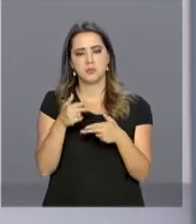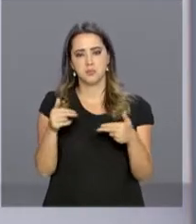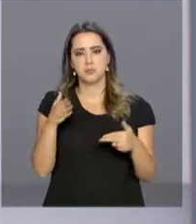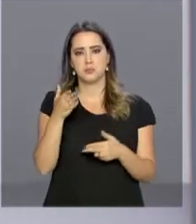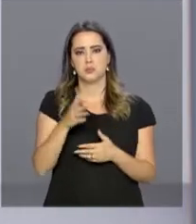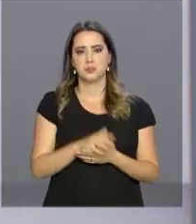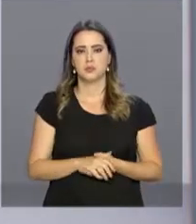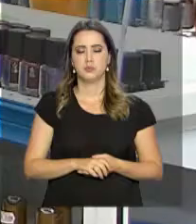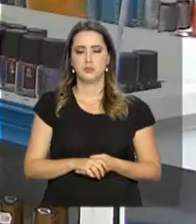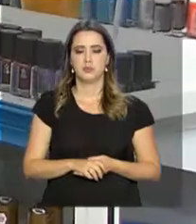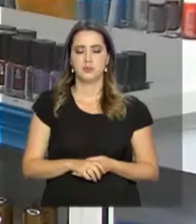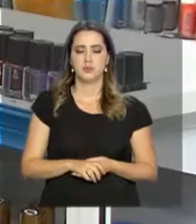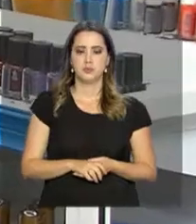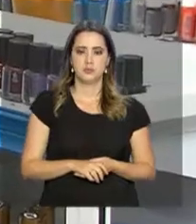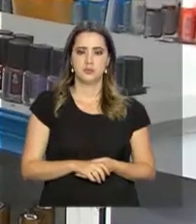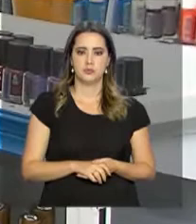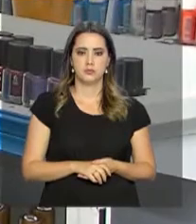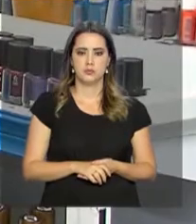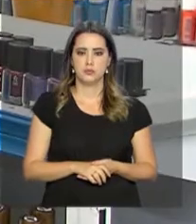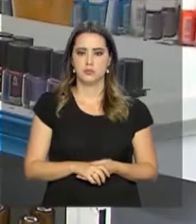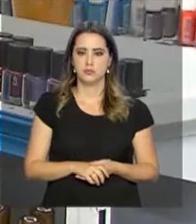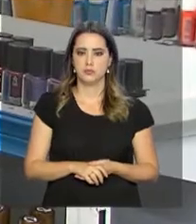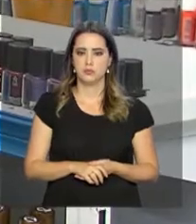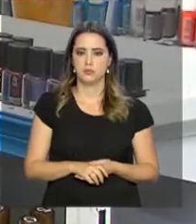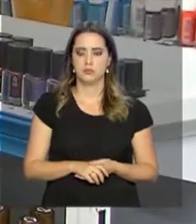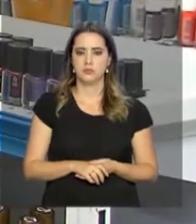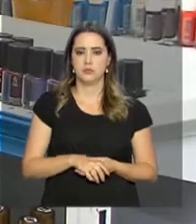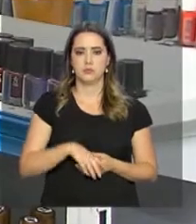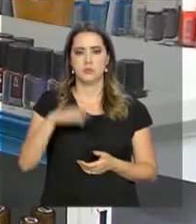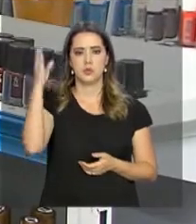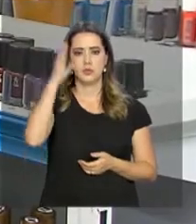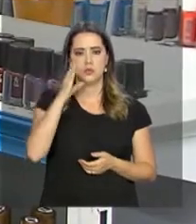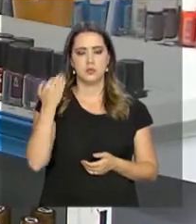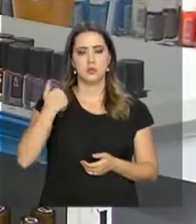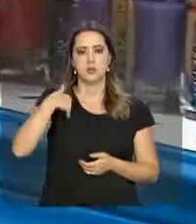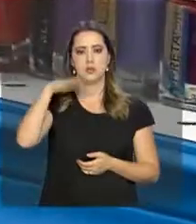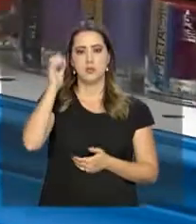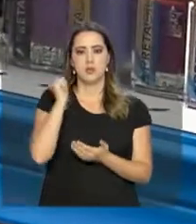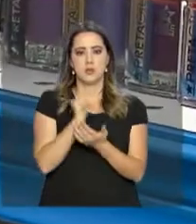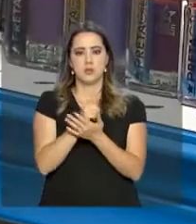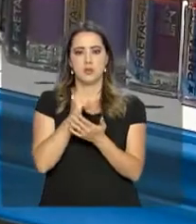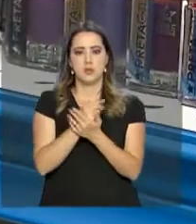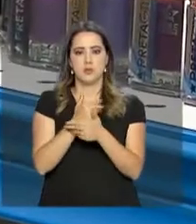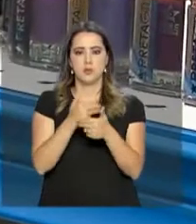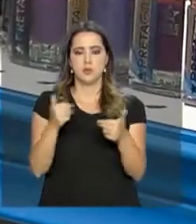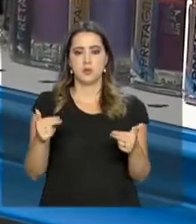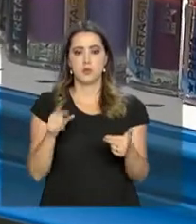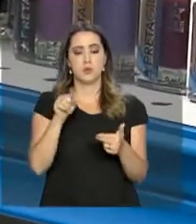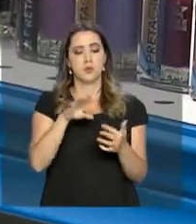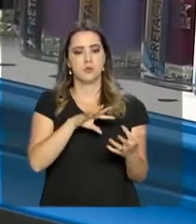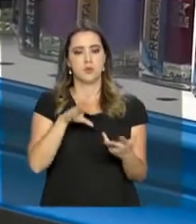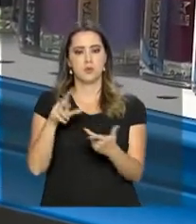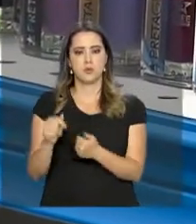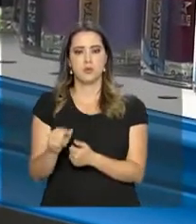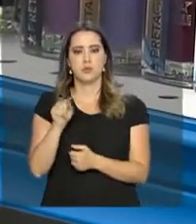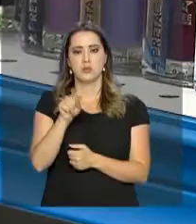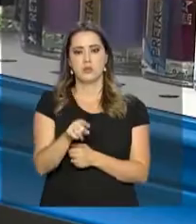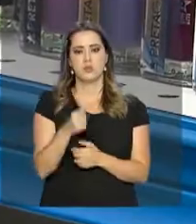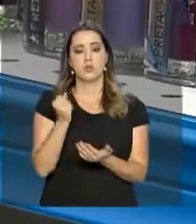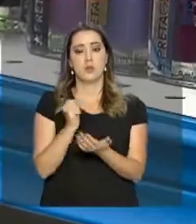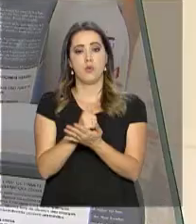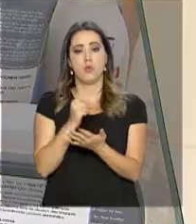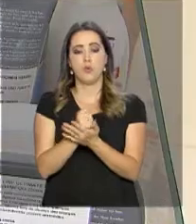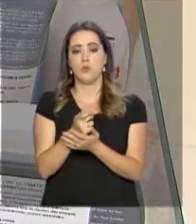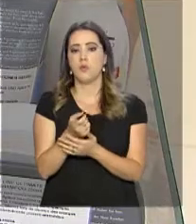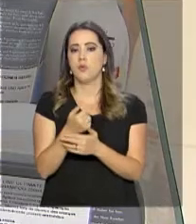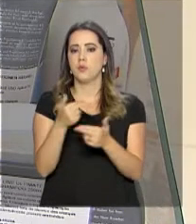produtos o brasileiro é um dos maiores consumidores de cosméticos do mundo e na hora de comprar um